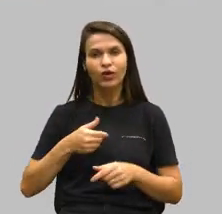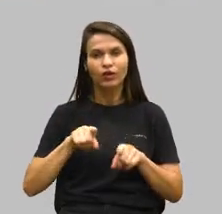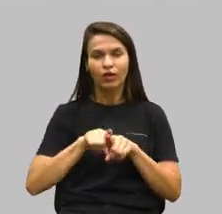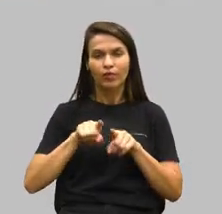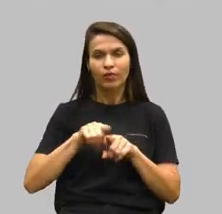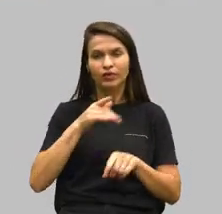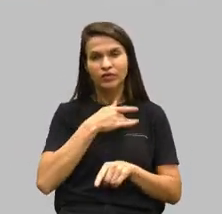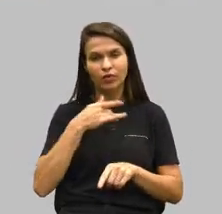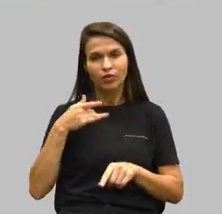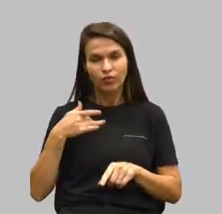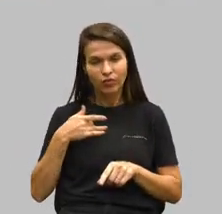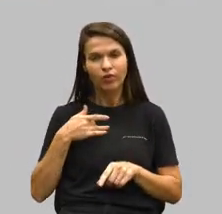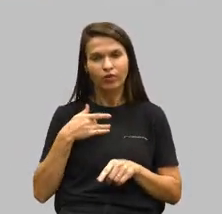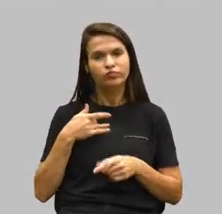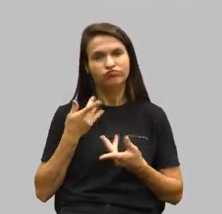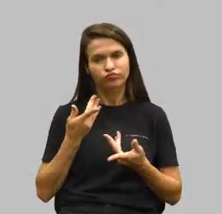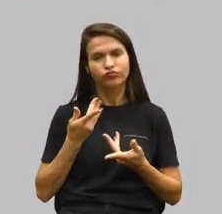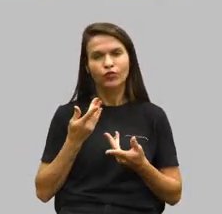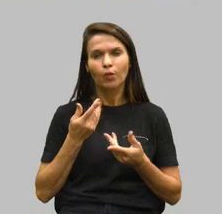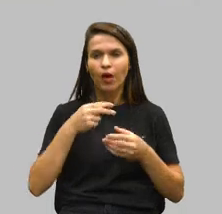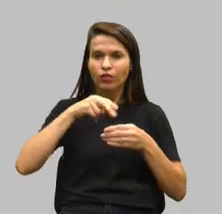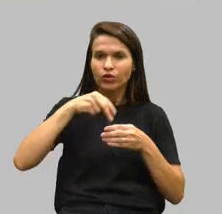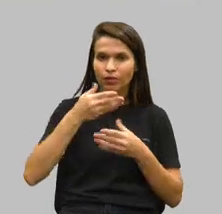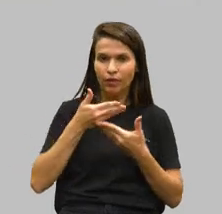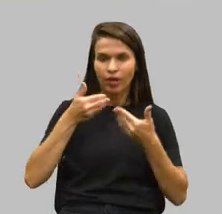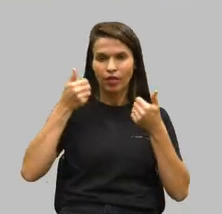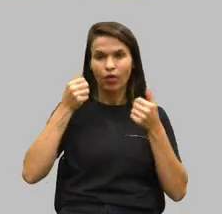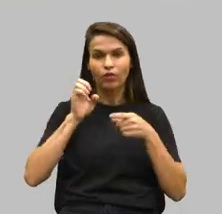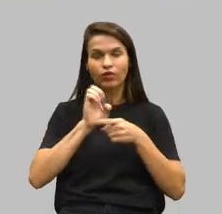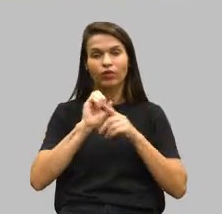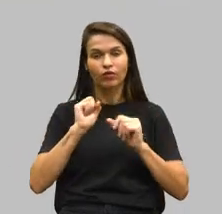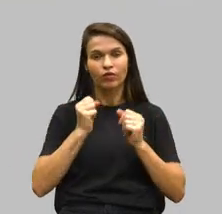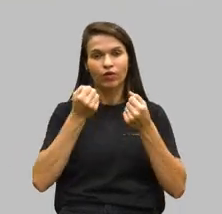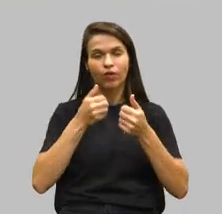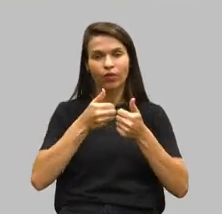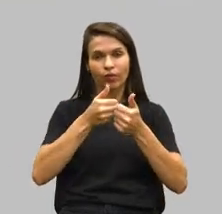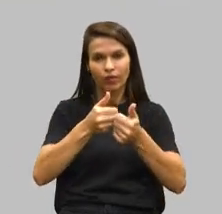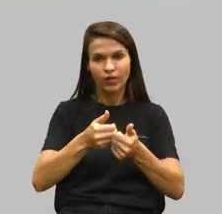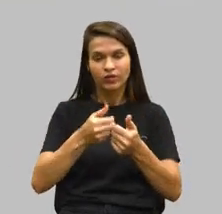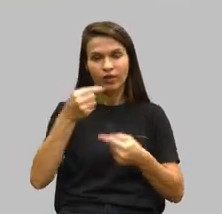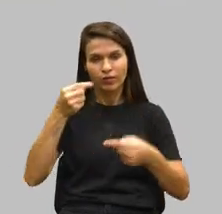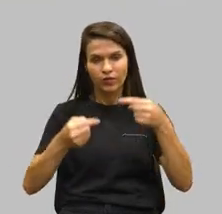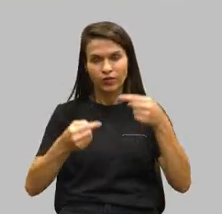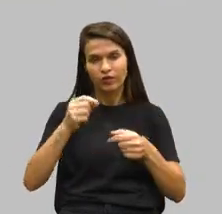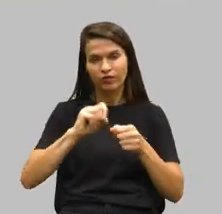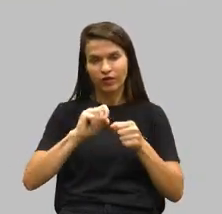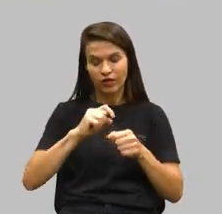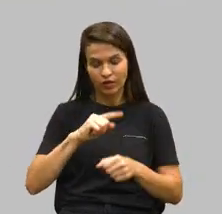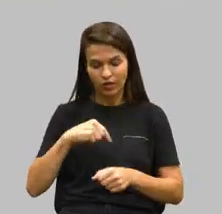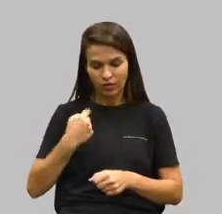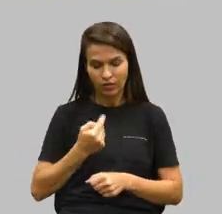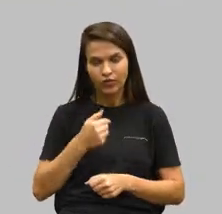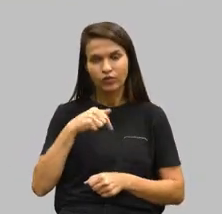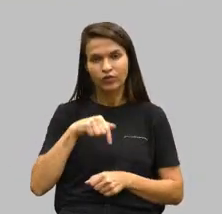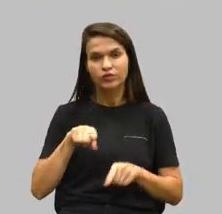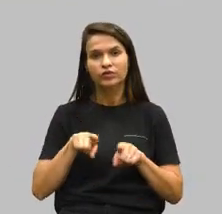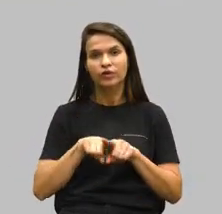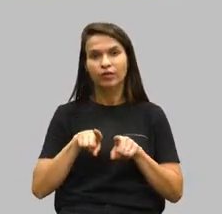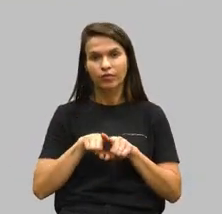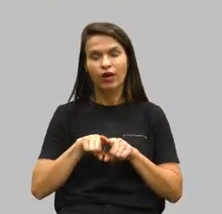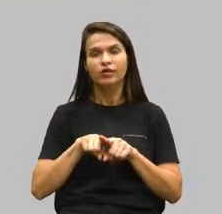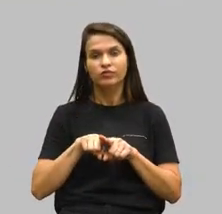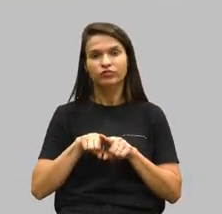nutrição melhor né então deixar aqui também pro estado o reforço o acompanhamento dessa política que é feito aqui por nós através da frente